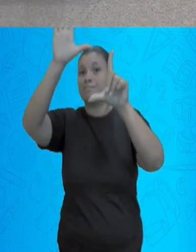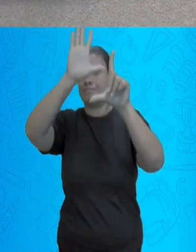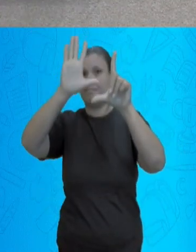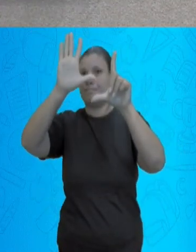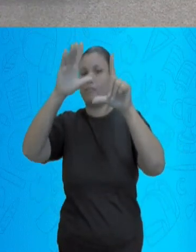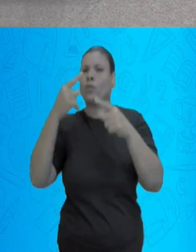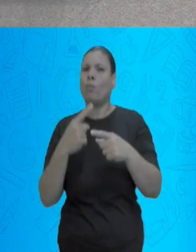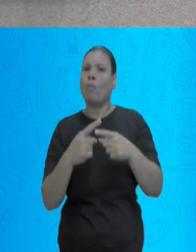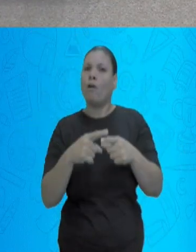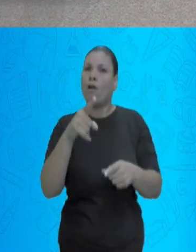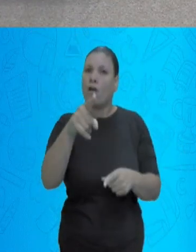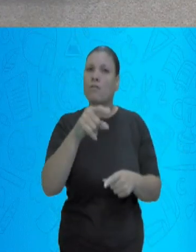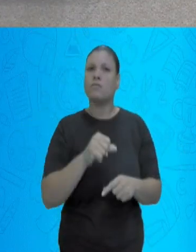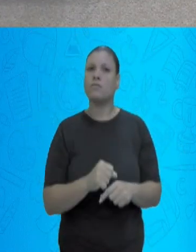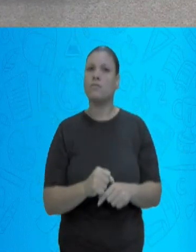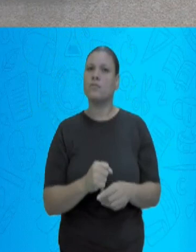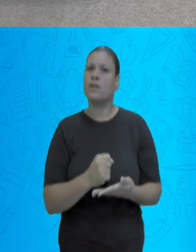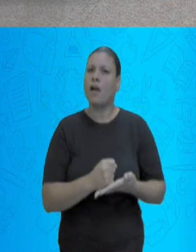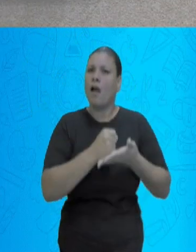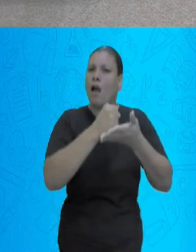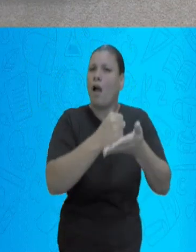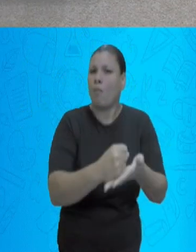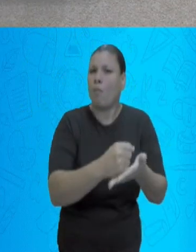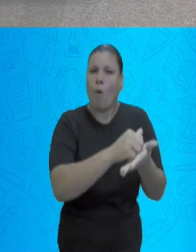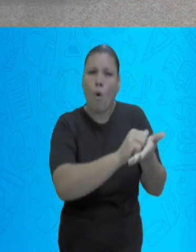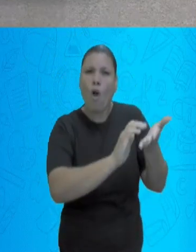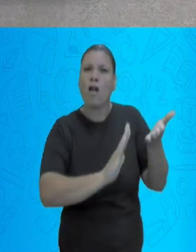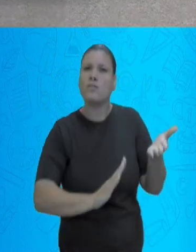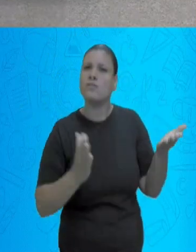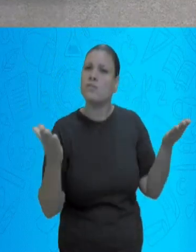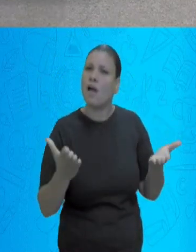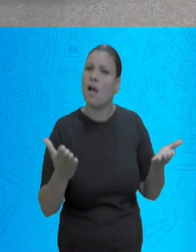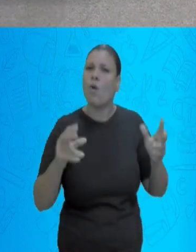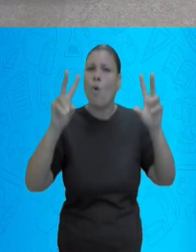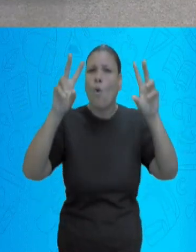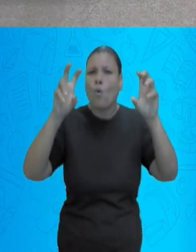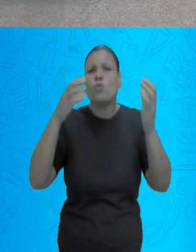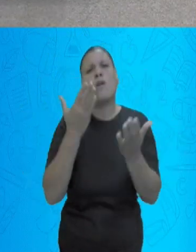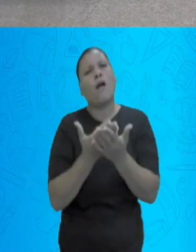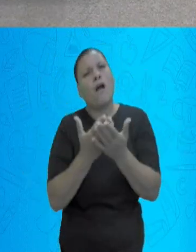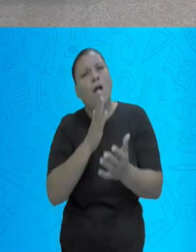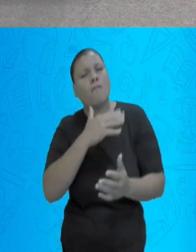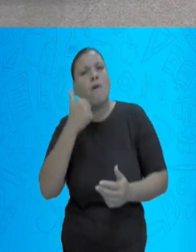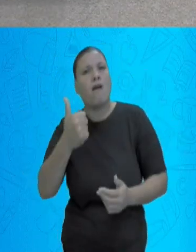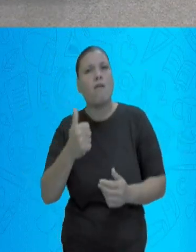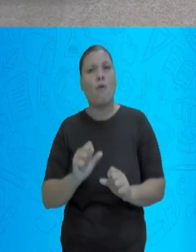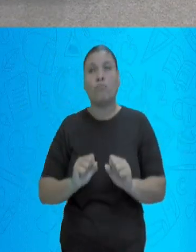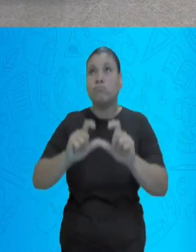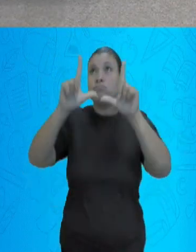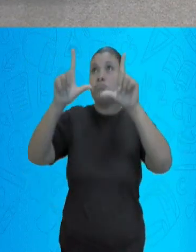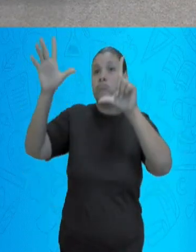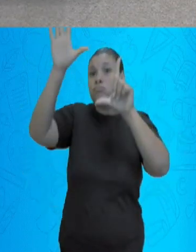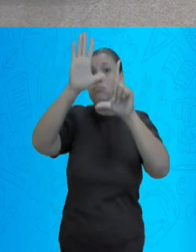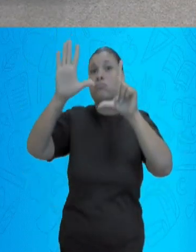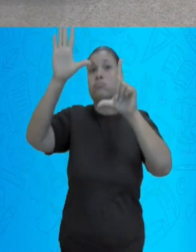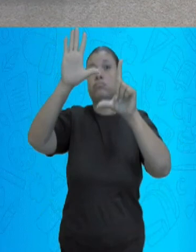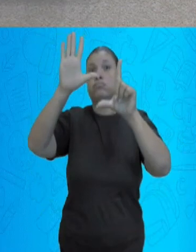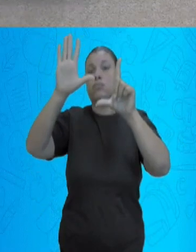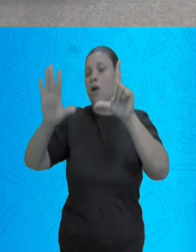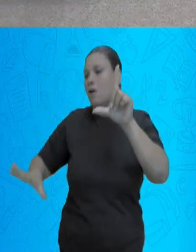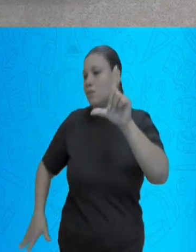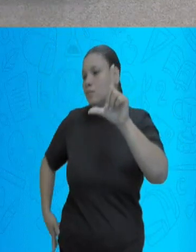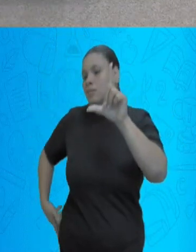smedgv.com/aluno, que lá vocês encontrarão atividades relacionadas ao tema de hoje. E para acessar a plataforma